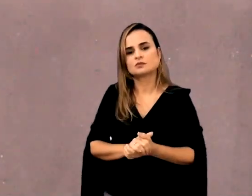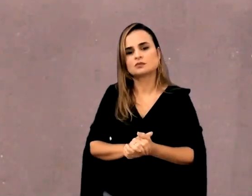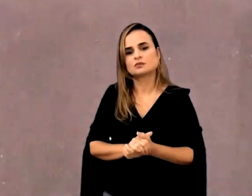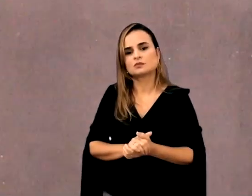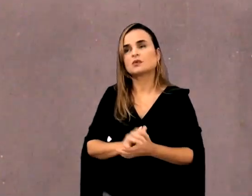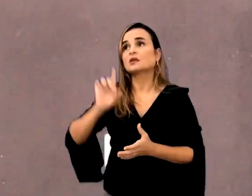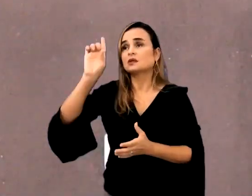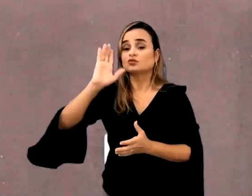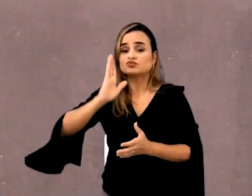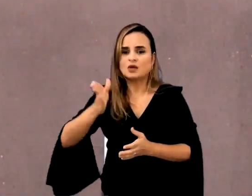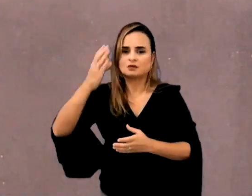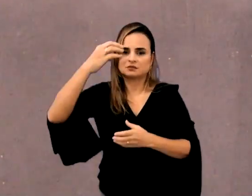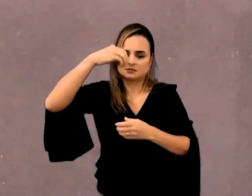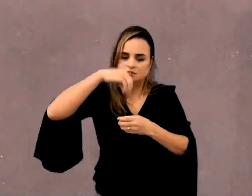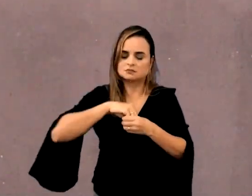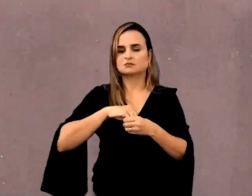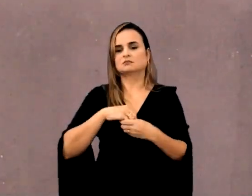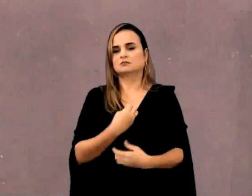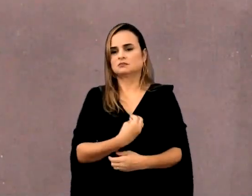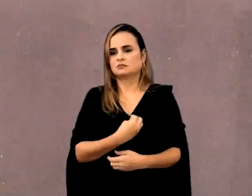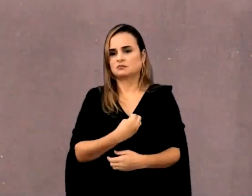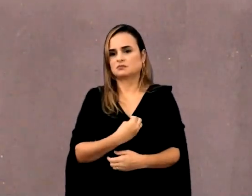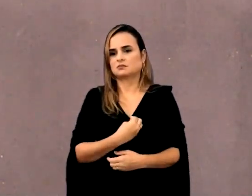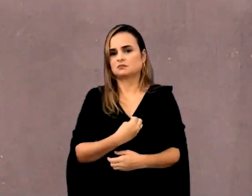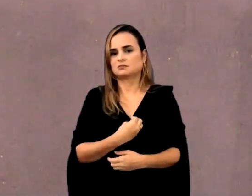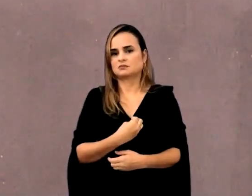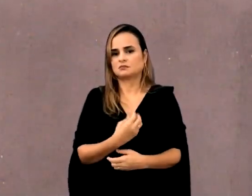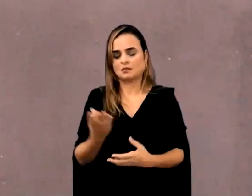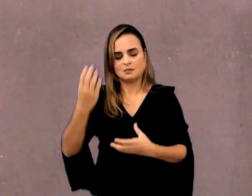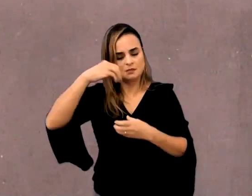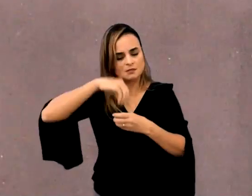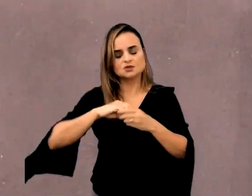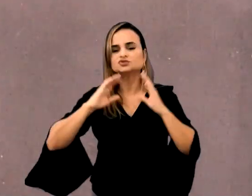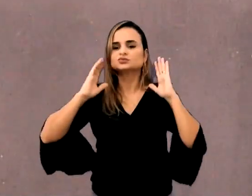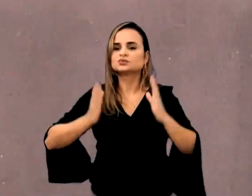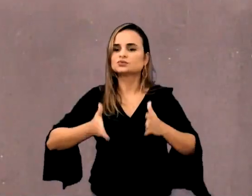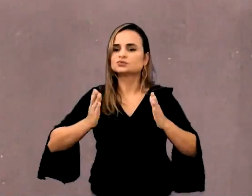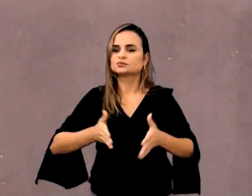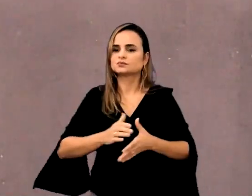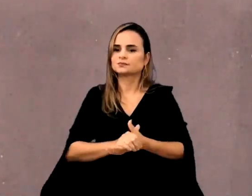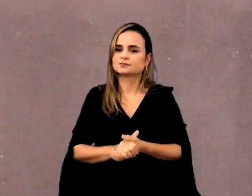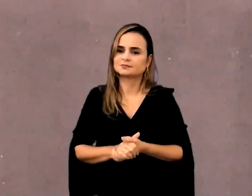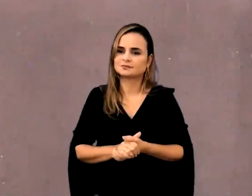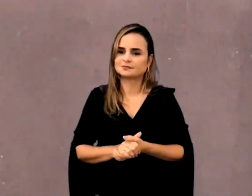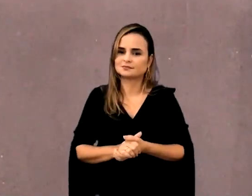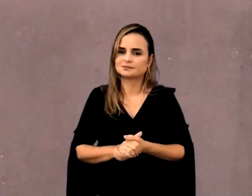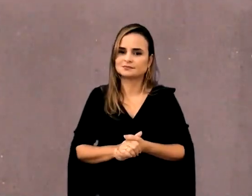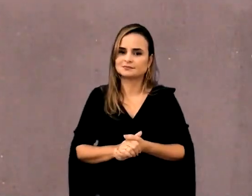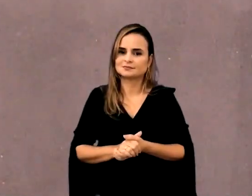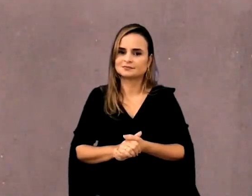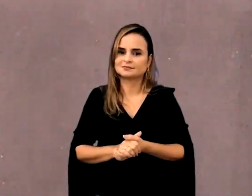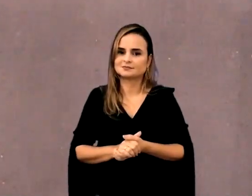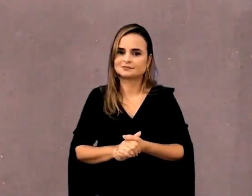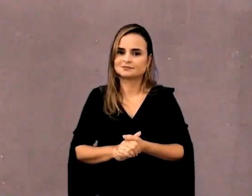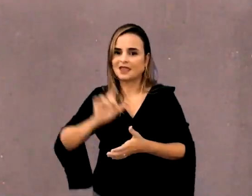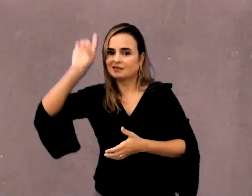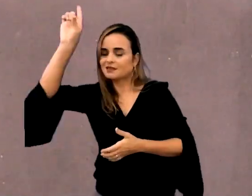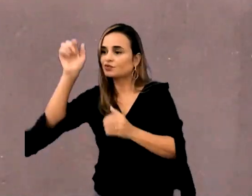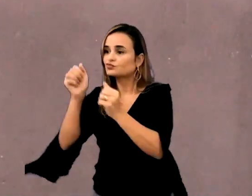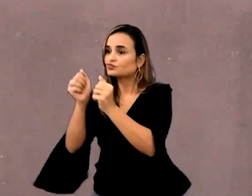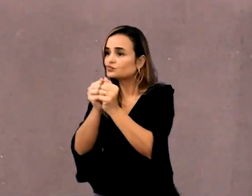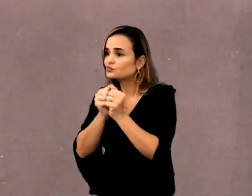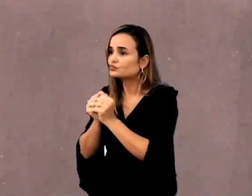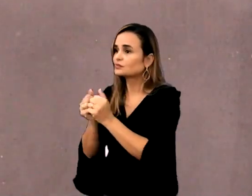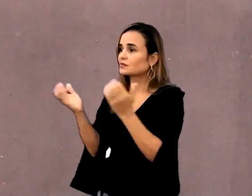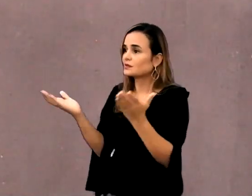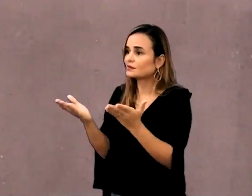no meu coração. Ele habita aqui agora. Ele está nesse momento como nós, como congregação, como povo